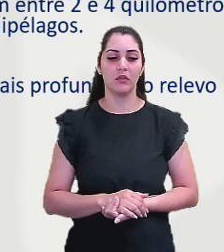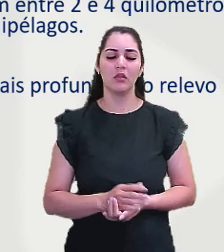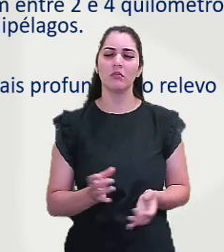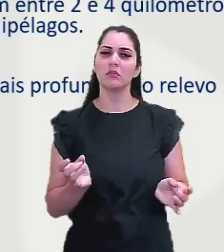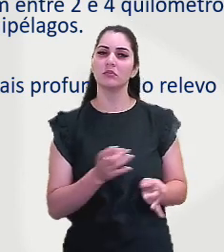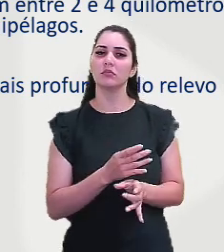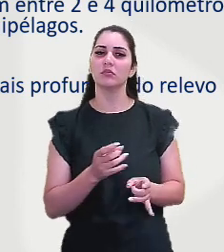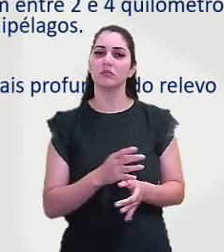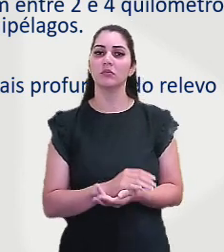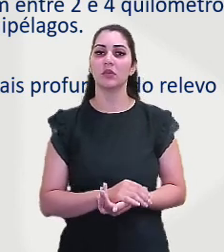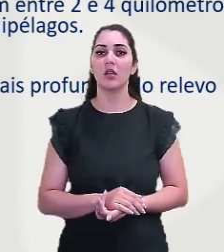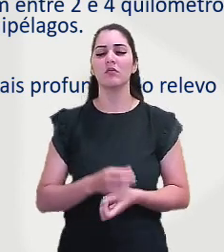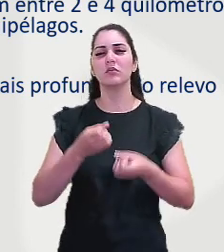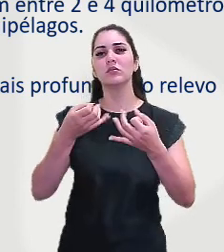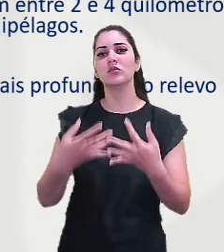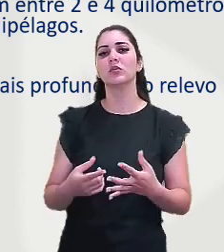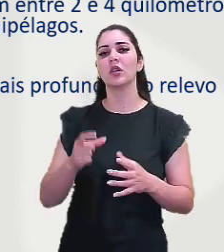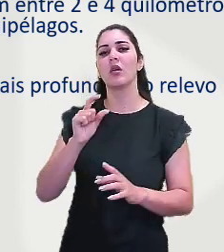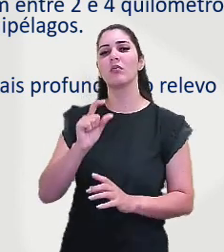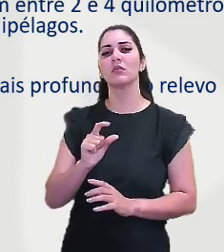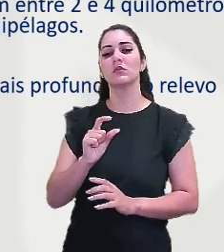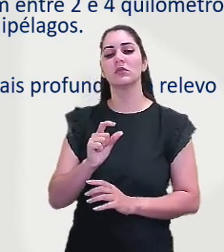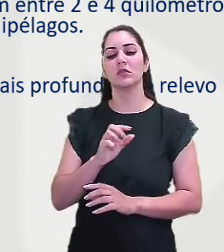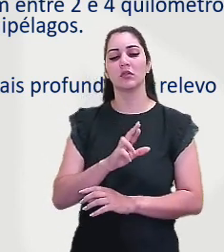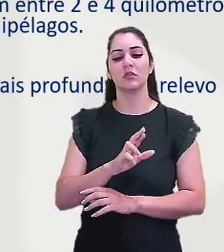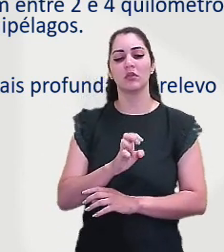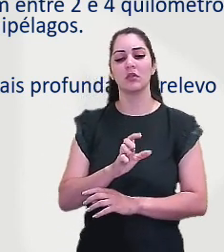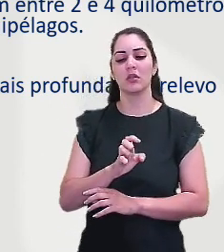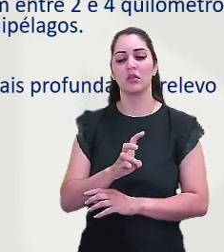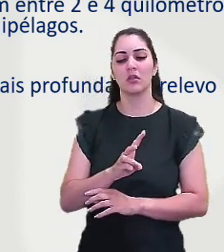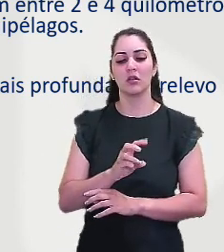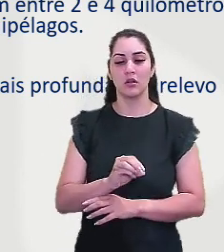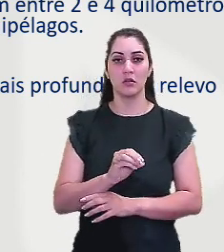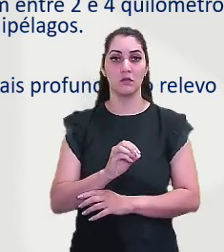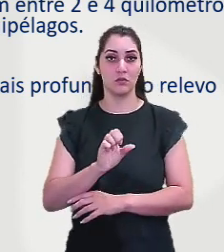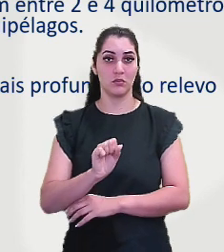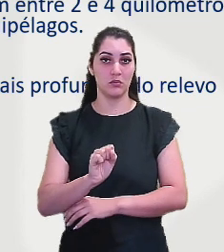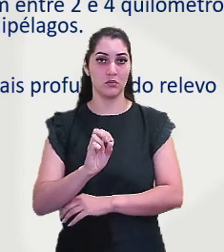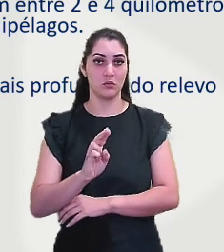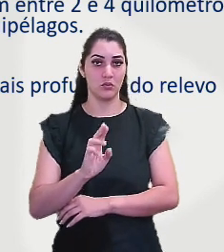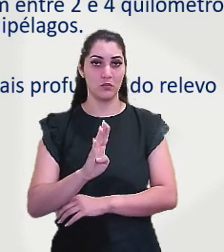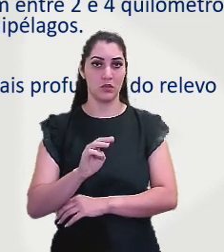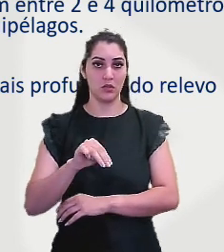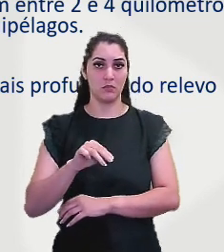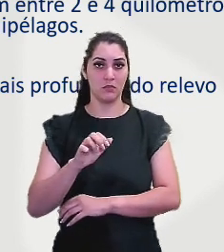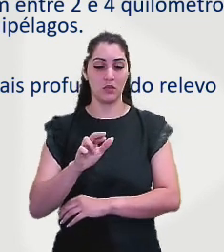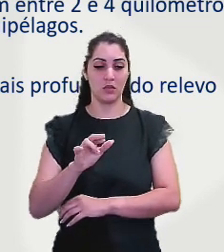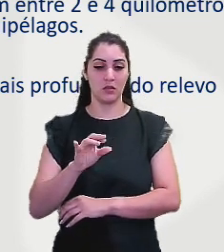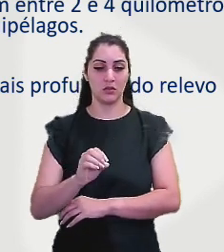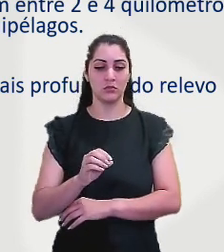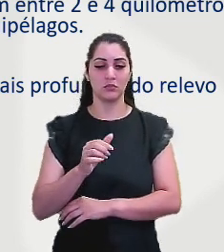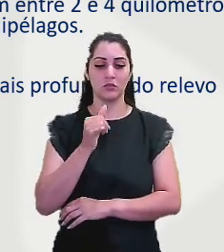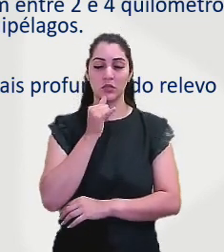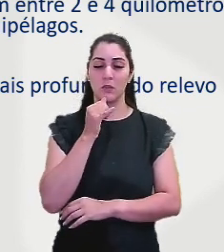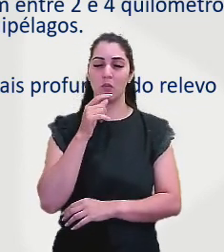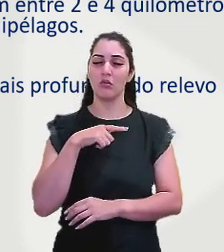encerrar, nós vamos falar um pouco aqui do nosso relevo submarino, né? Que eu falei que o relevo ele vem de terras emersas até